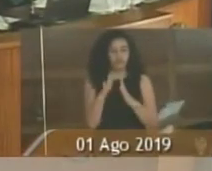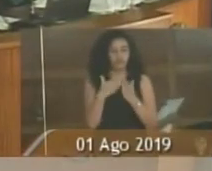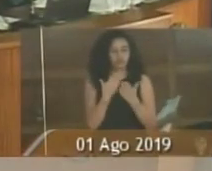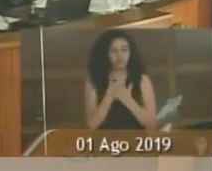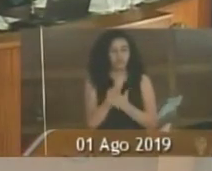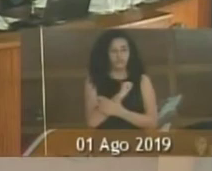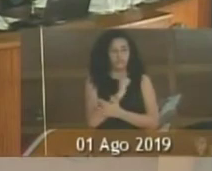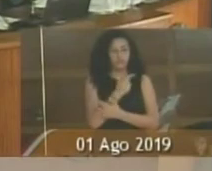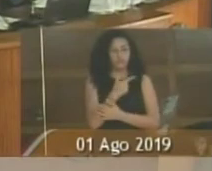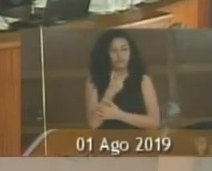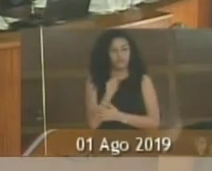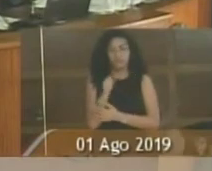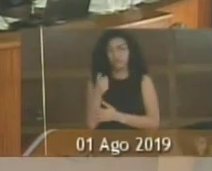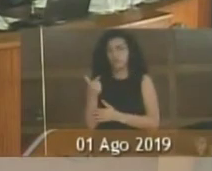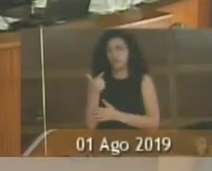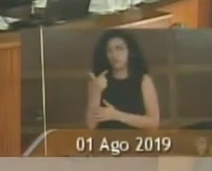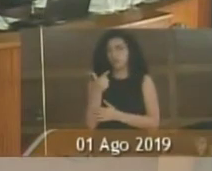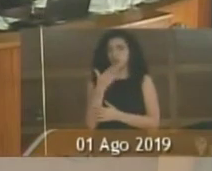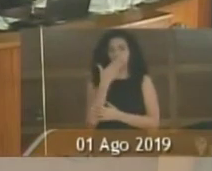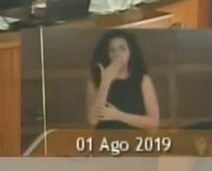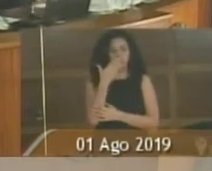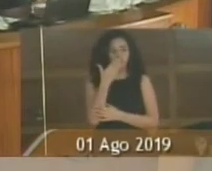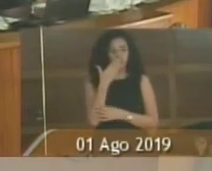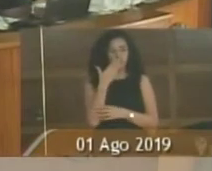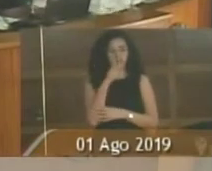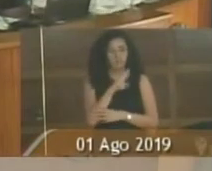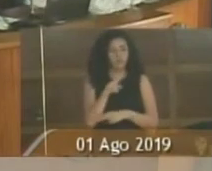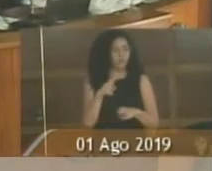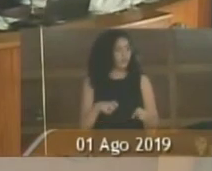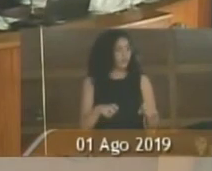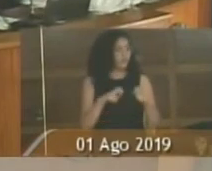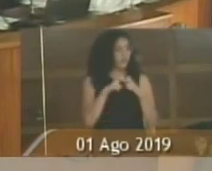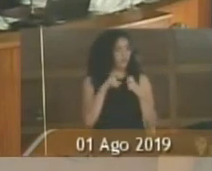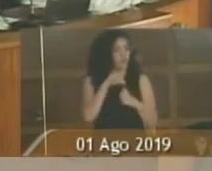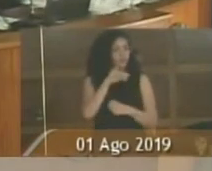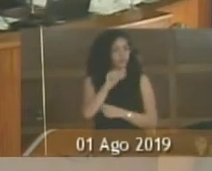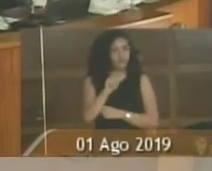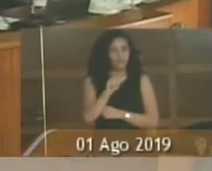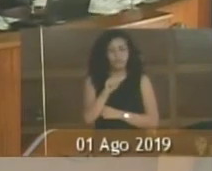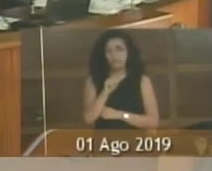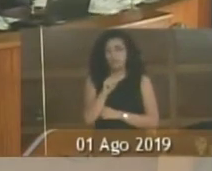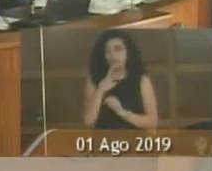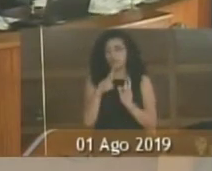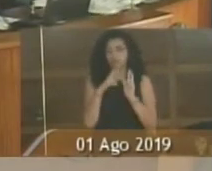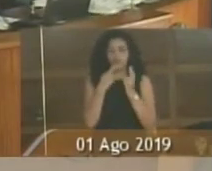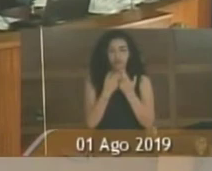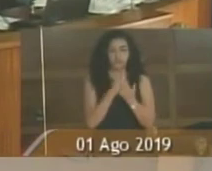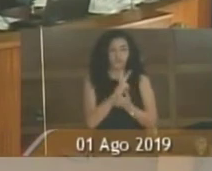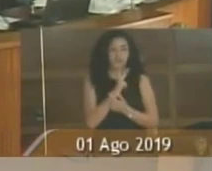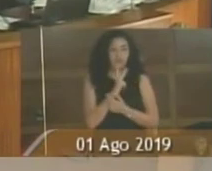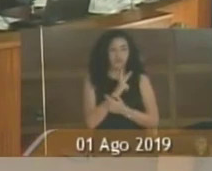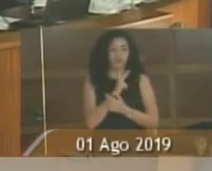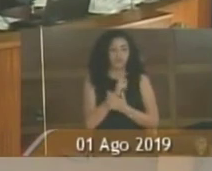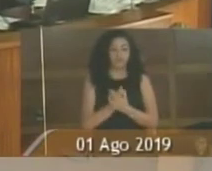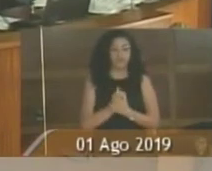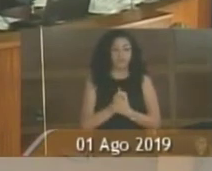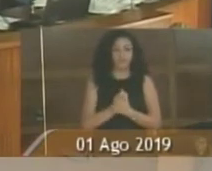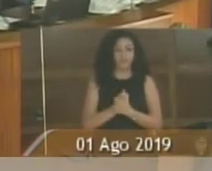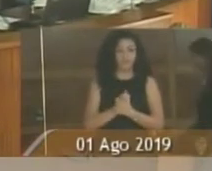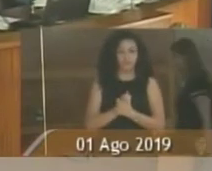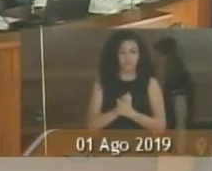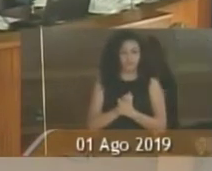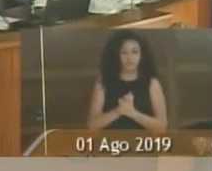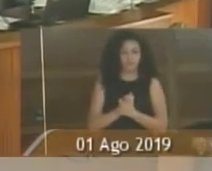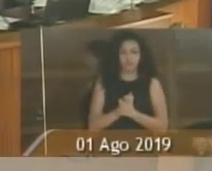requerimento 282, de autoria da vereadora Tite Brasil, solicitando à mesa diretora ser liberado o uso do plenário para uma reunião particular com seus assessores.